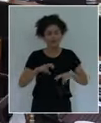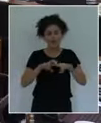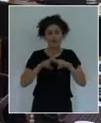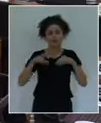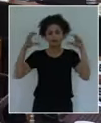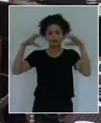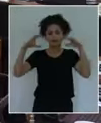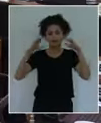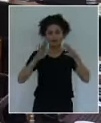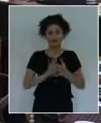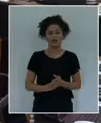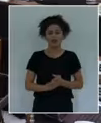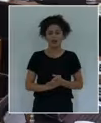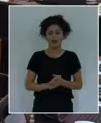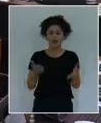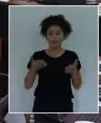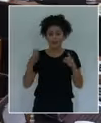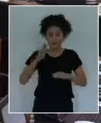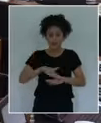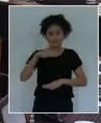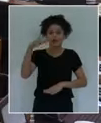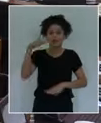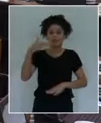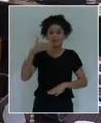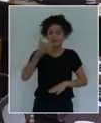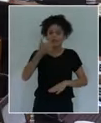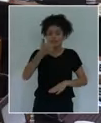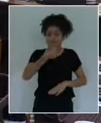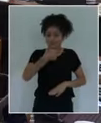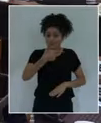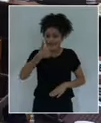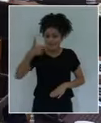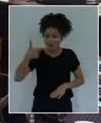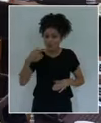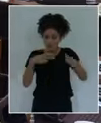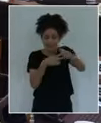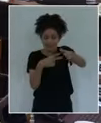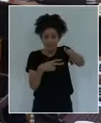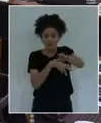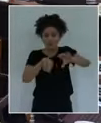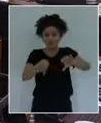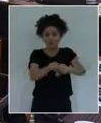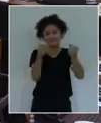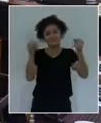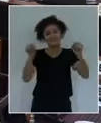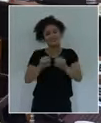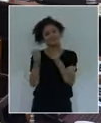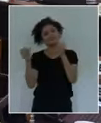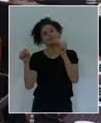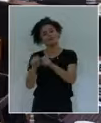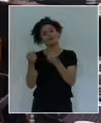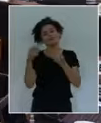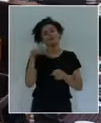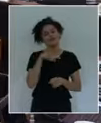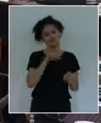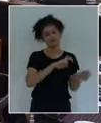22 pontes destruídas na zona rural. Nós estamos fazendo nosso plano de trabalho